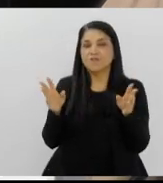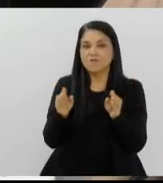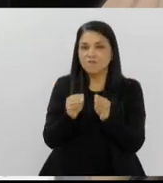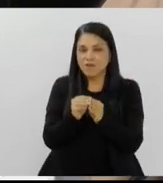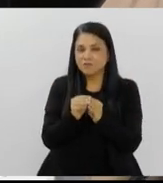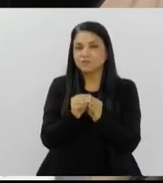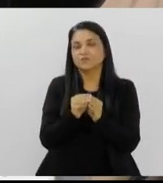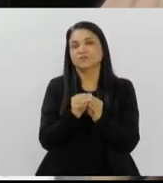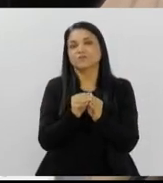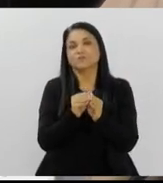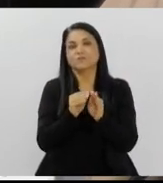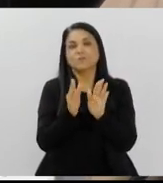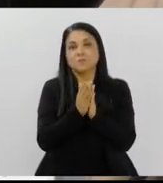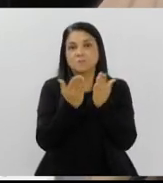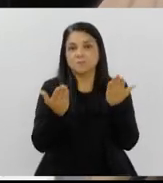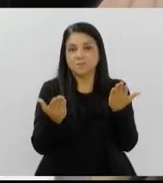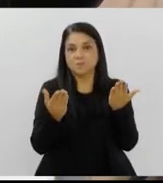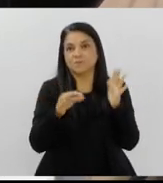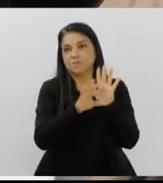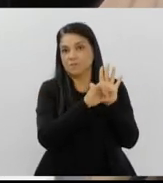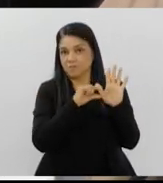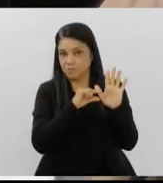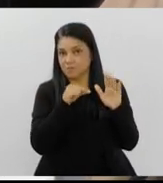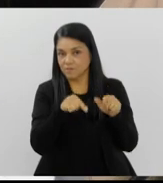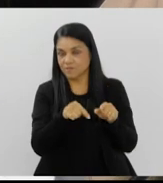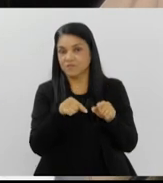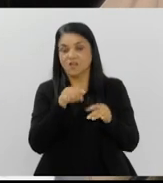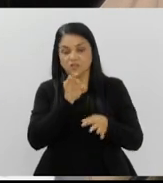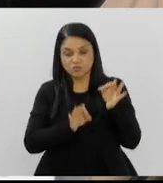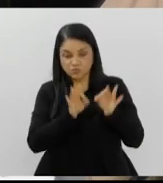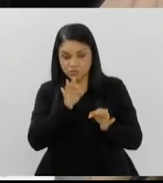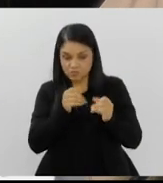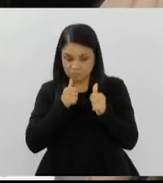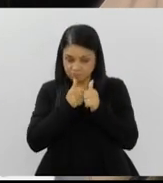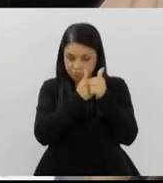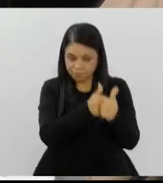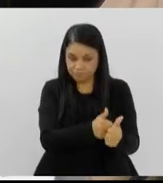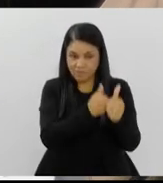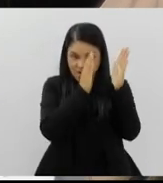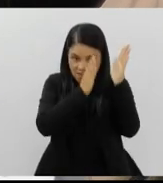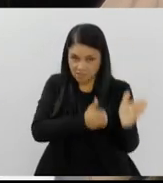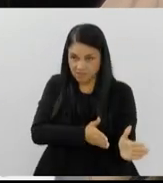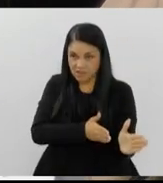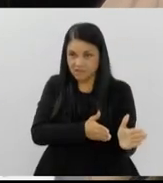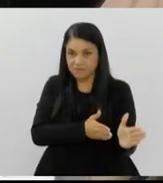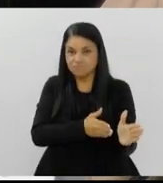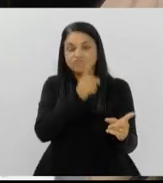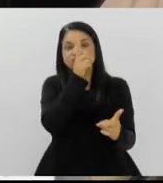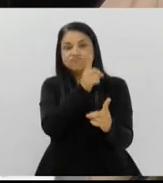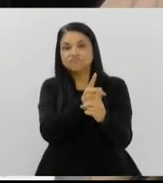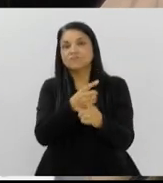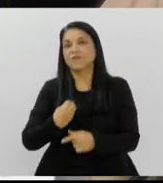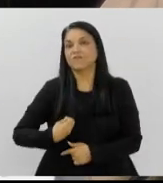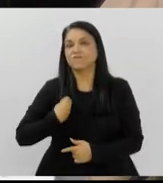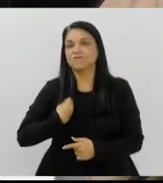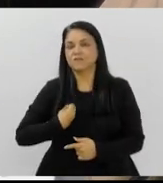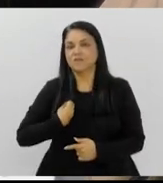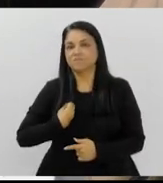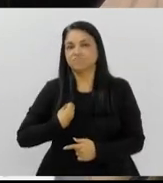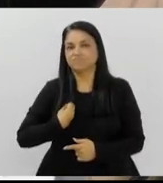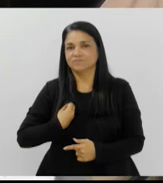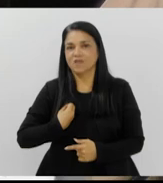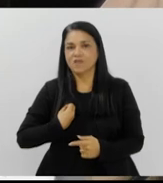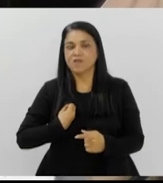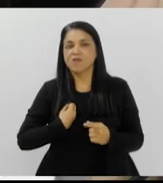Sabe, Kátia, que diz o seguinte, o que segue a justiça e a lealdade achará vida e honra. Quem está